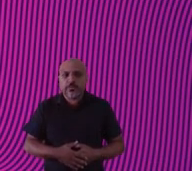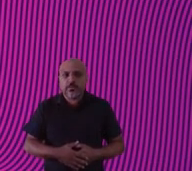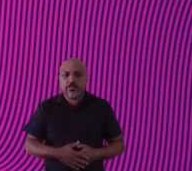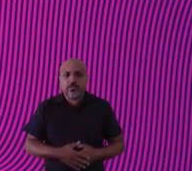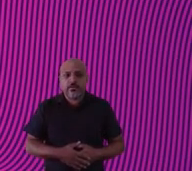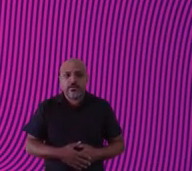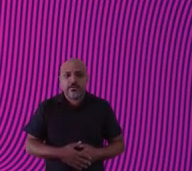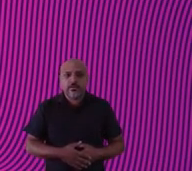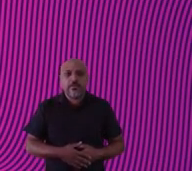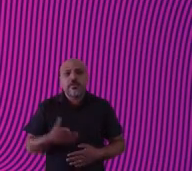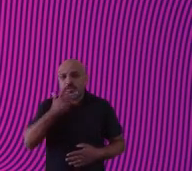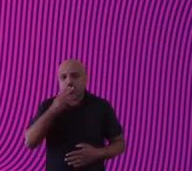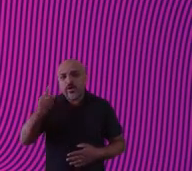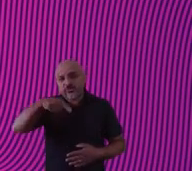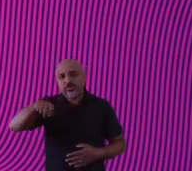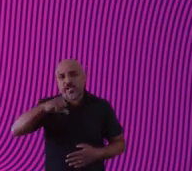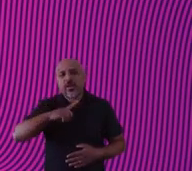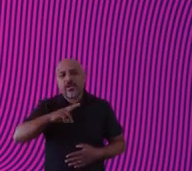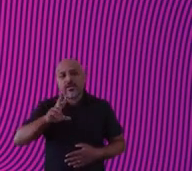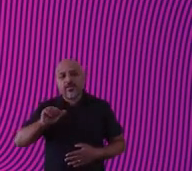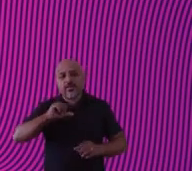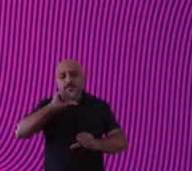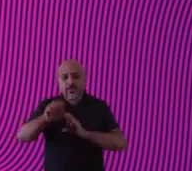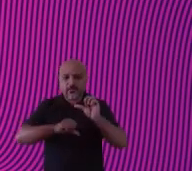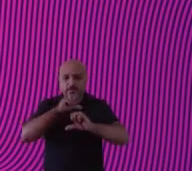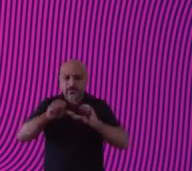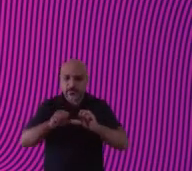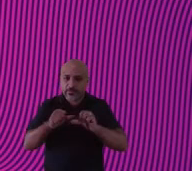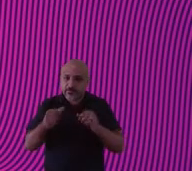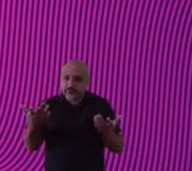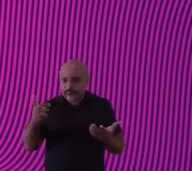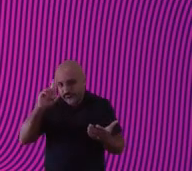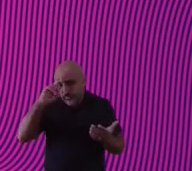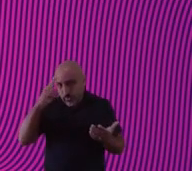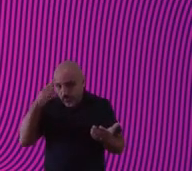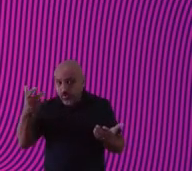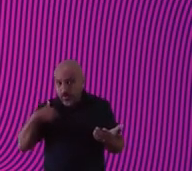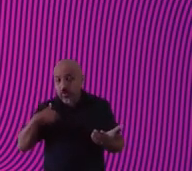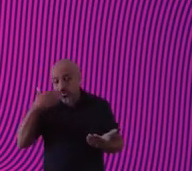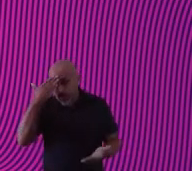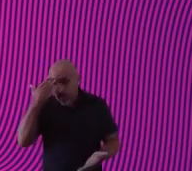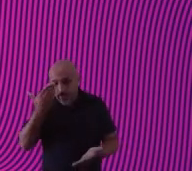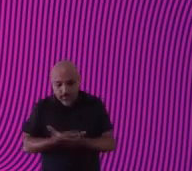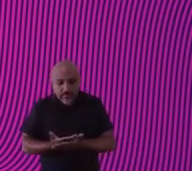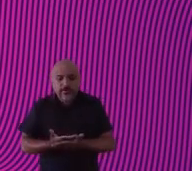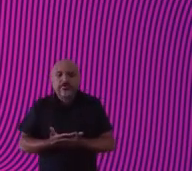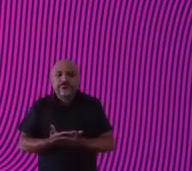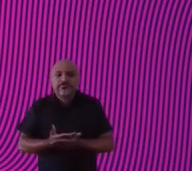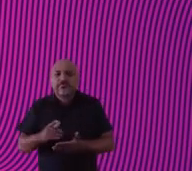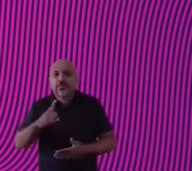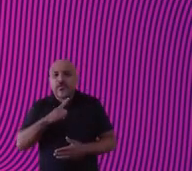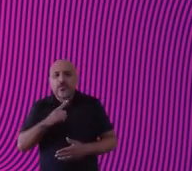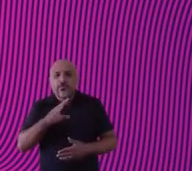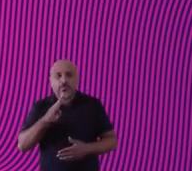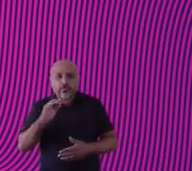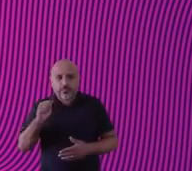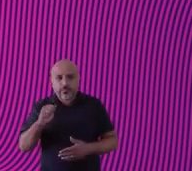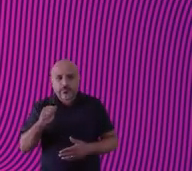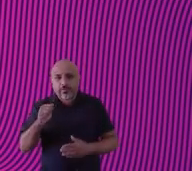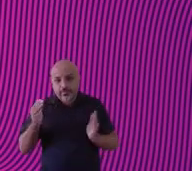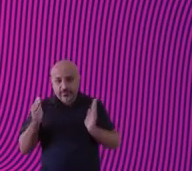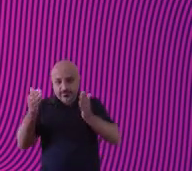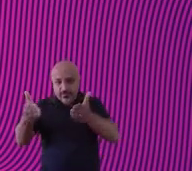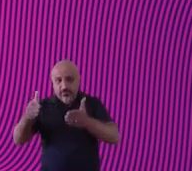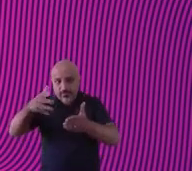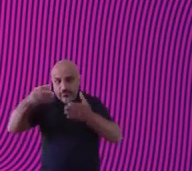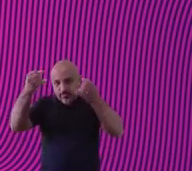é eu acho que vai ser transformado o Sem dúvida eu acredito que os bichos que esses também a